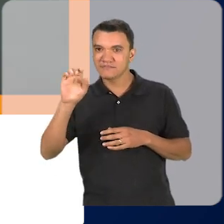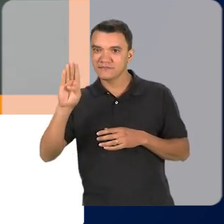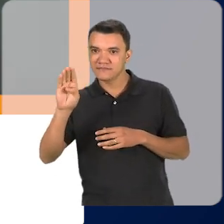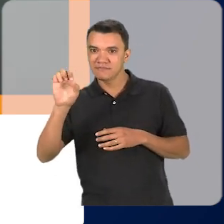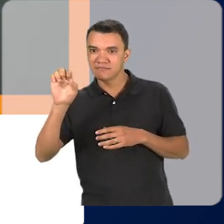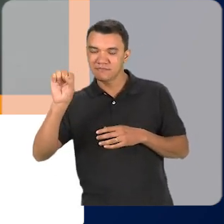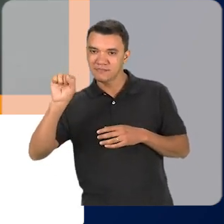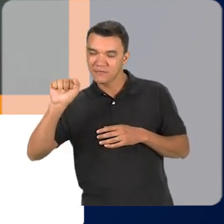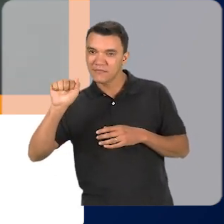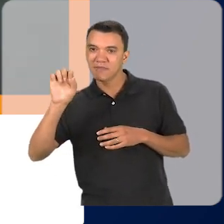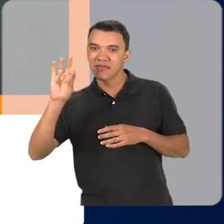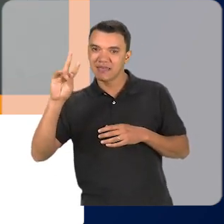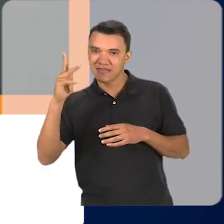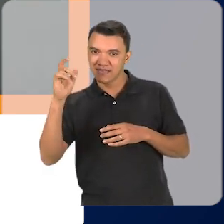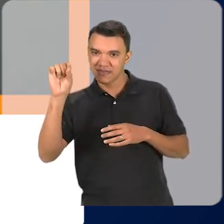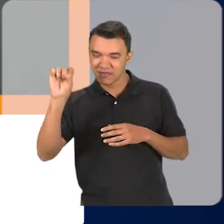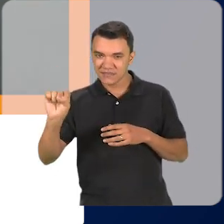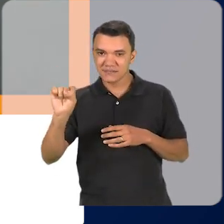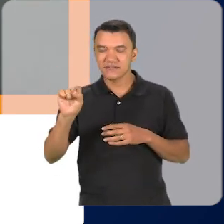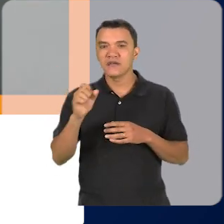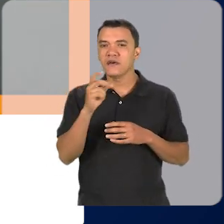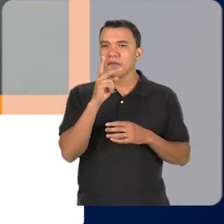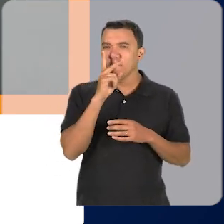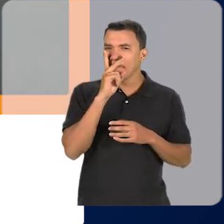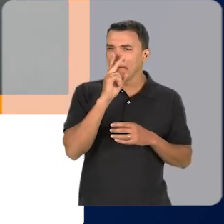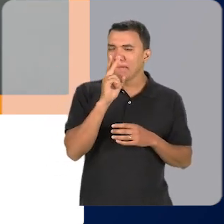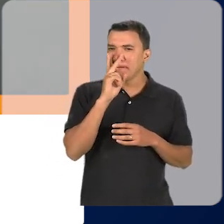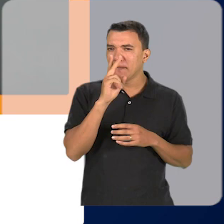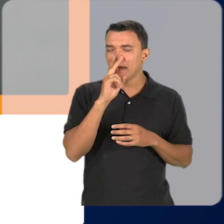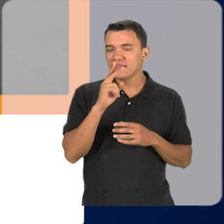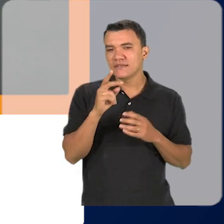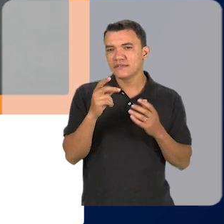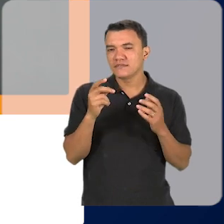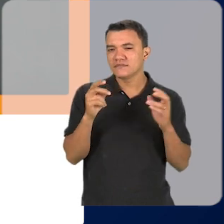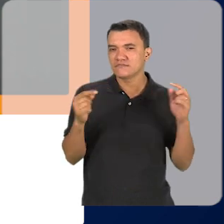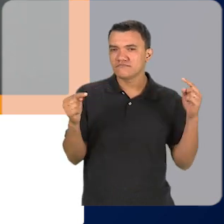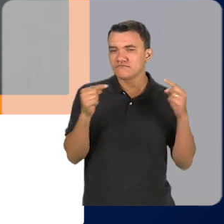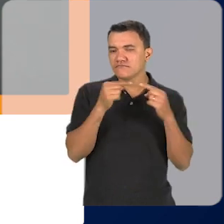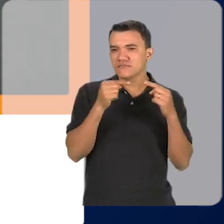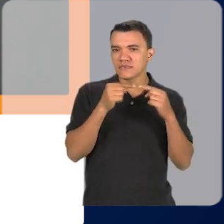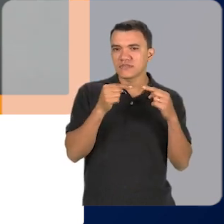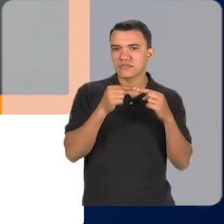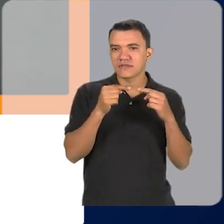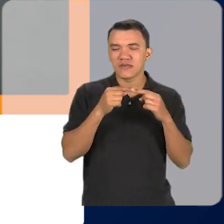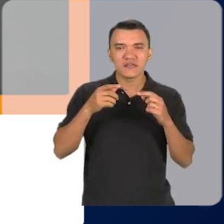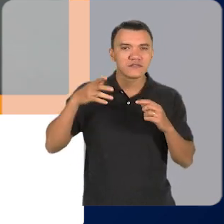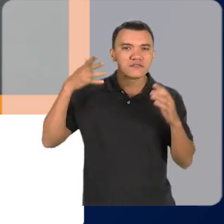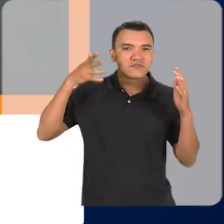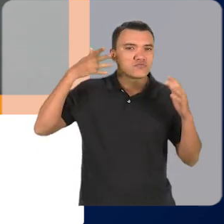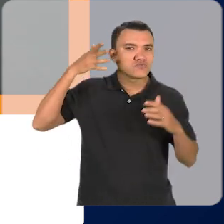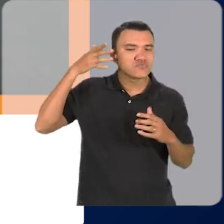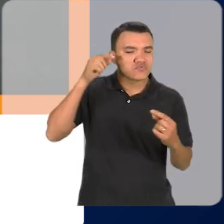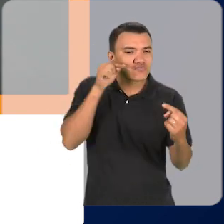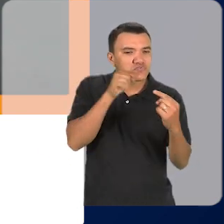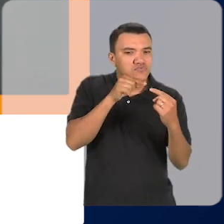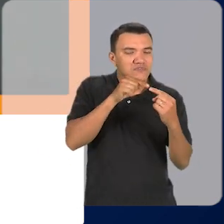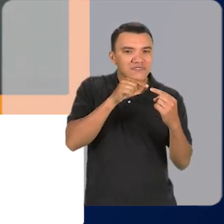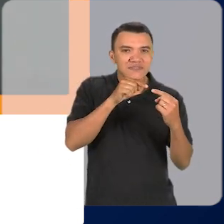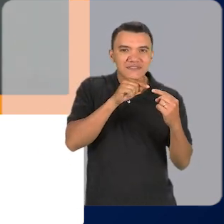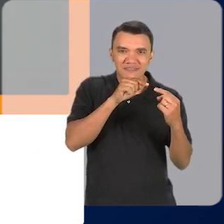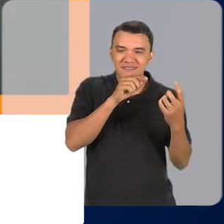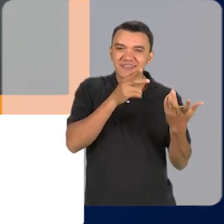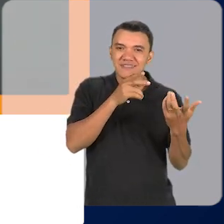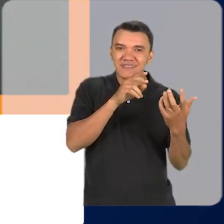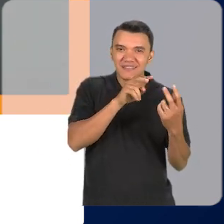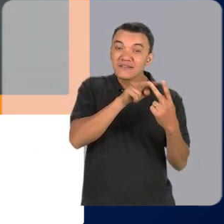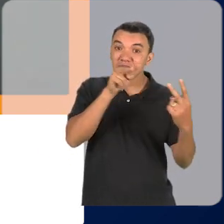tempo, ela pode parecer adequada para um tipo de discurso específico em rede, mas eu penso